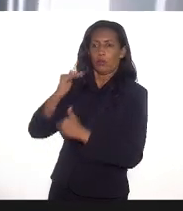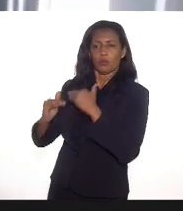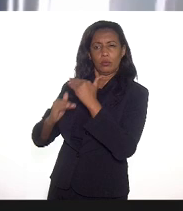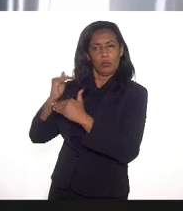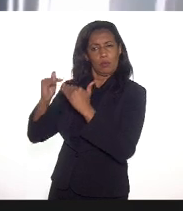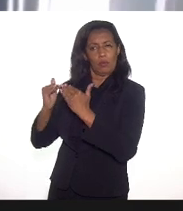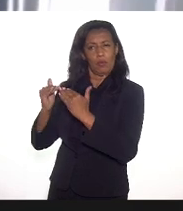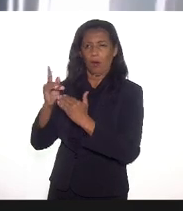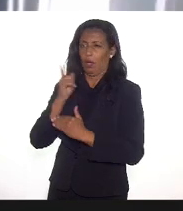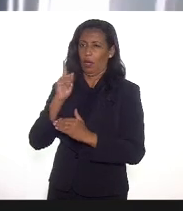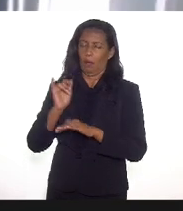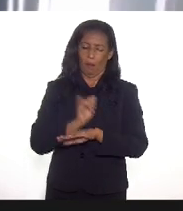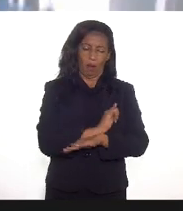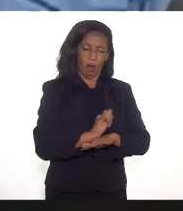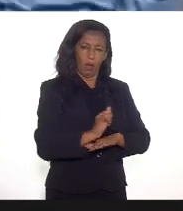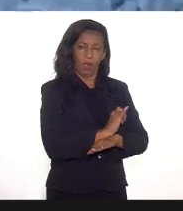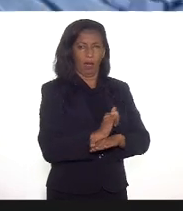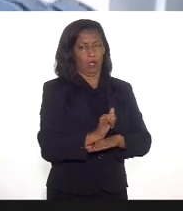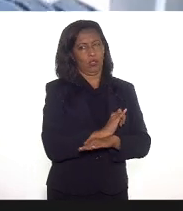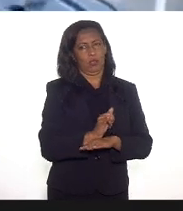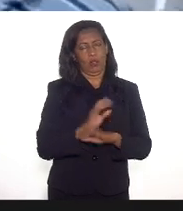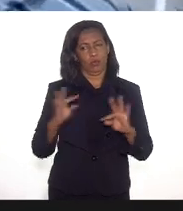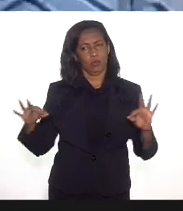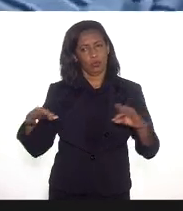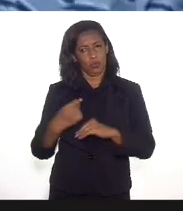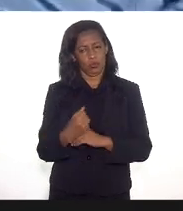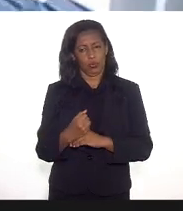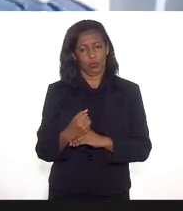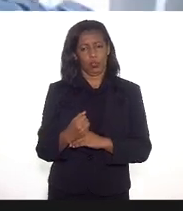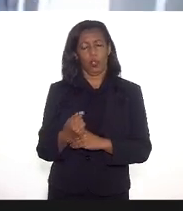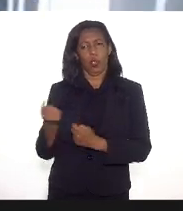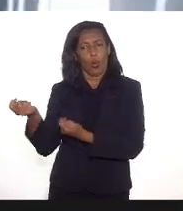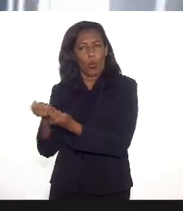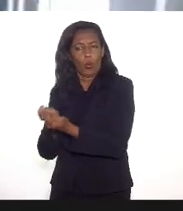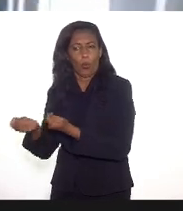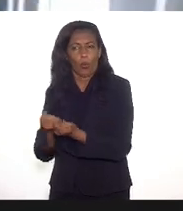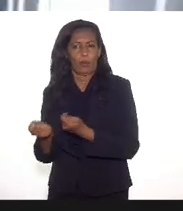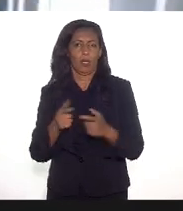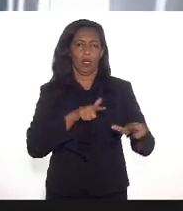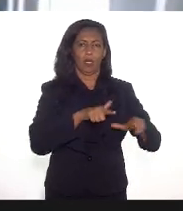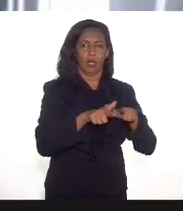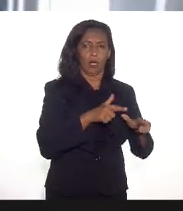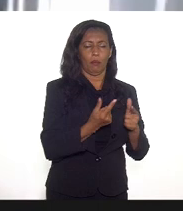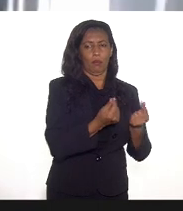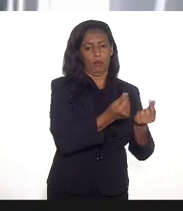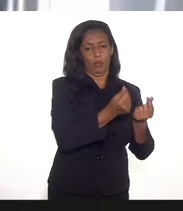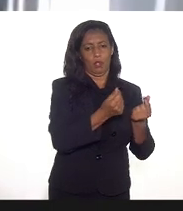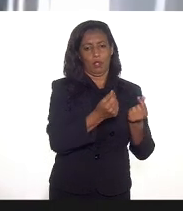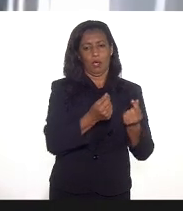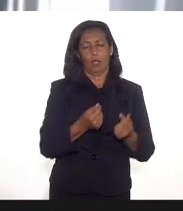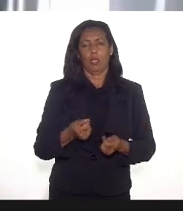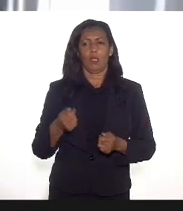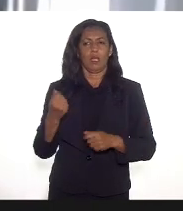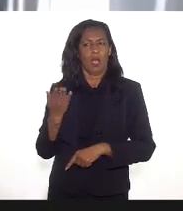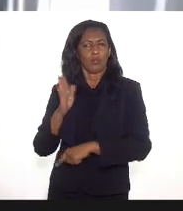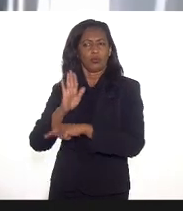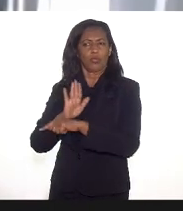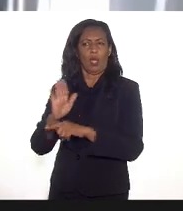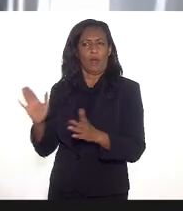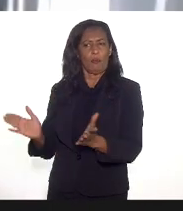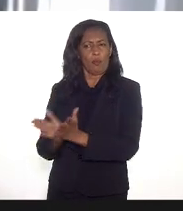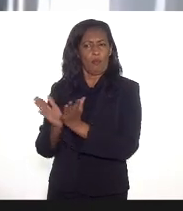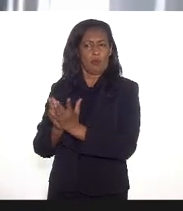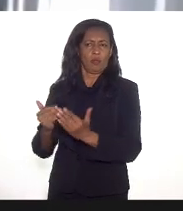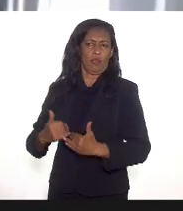sem articular as duas pontas, a geração de trabalho e renda, o desenvolvimento econômico e o combate e enfrentamento às desigualdades, à pobreza e à miséria. Enfim, então, são